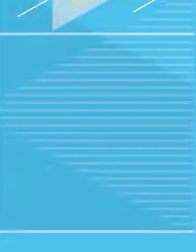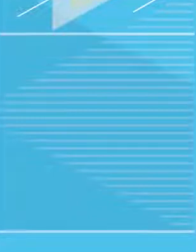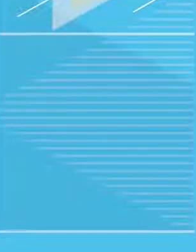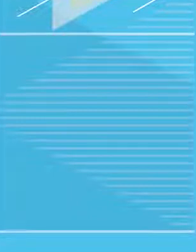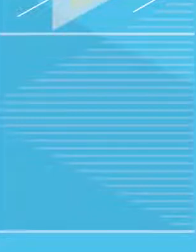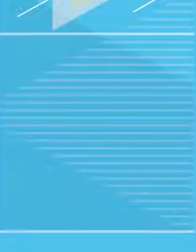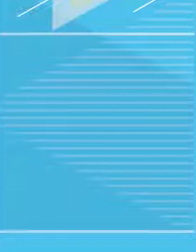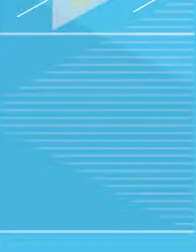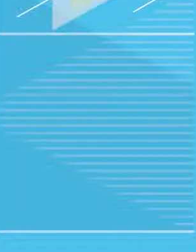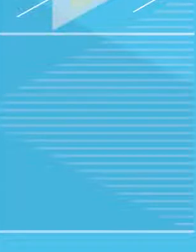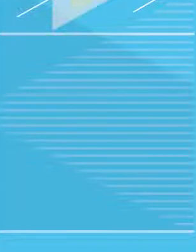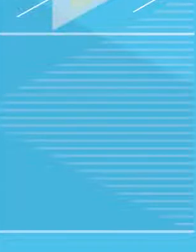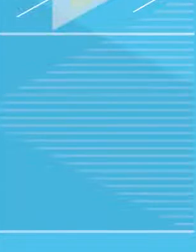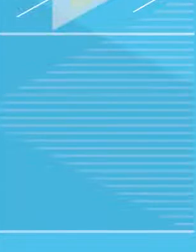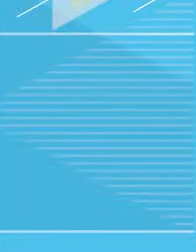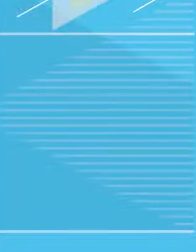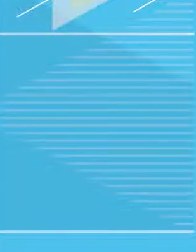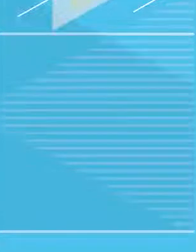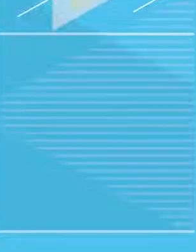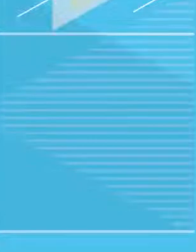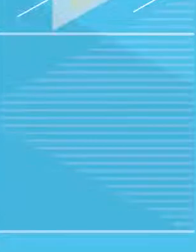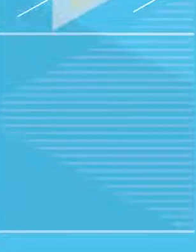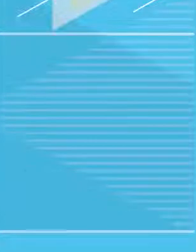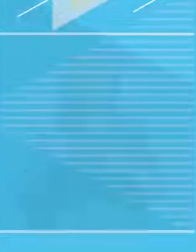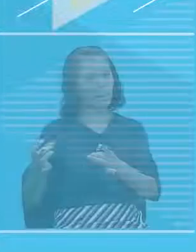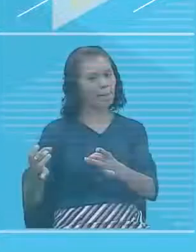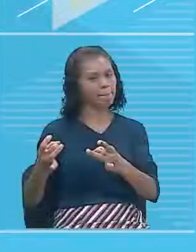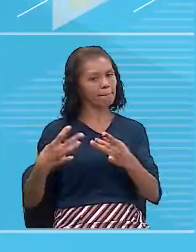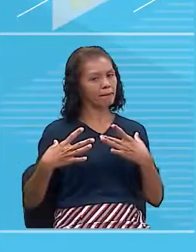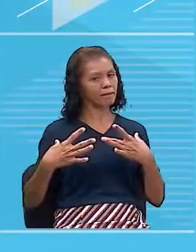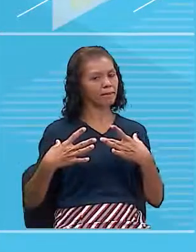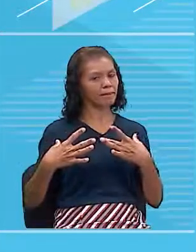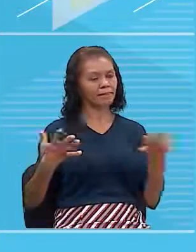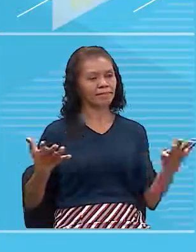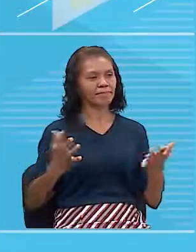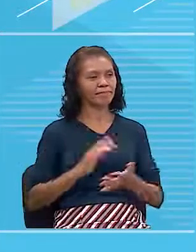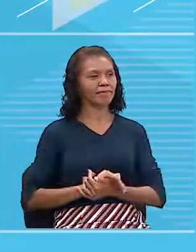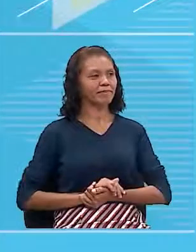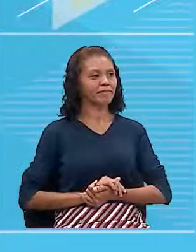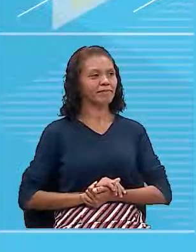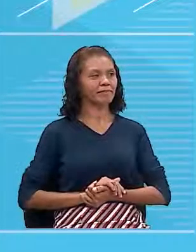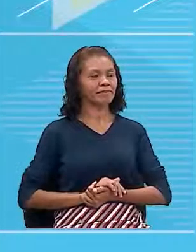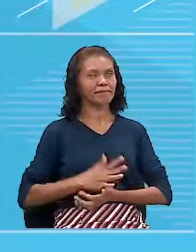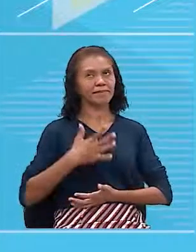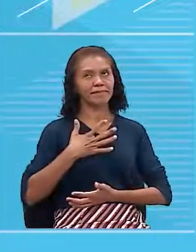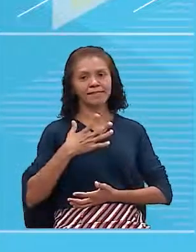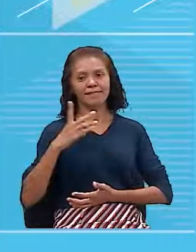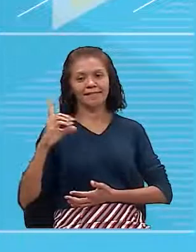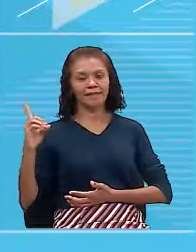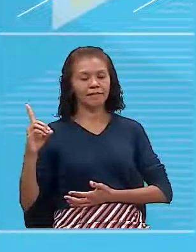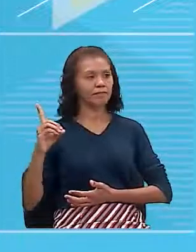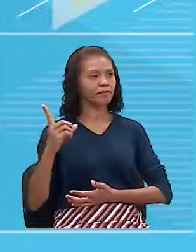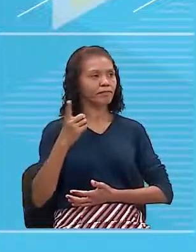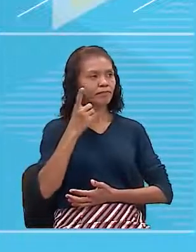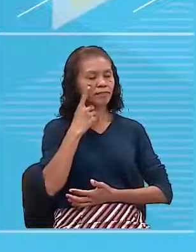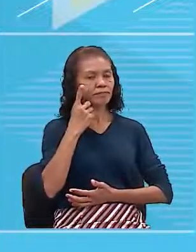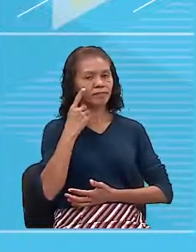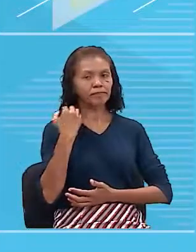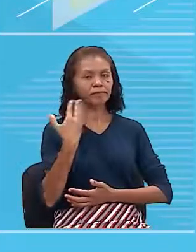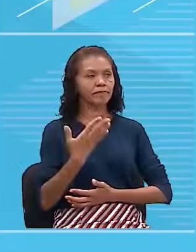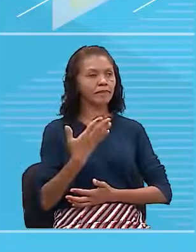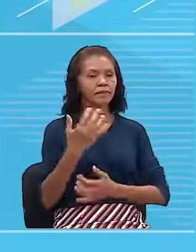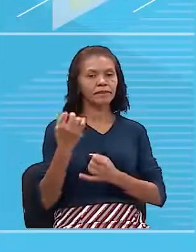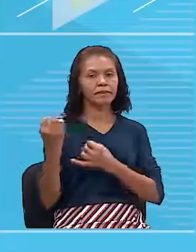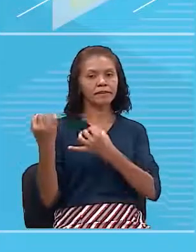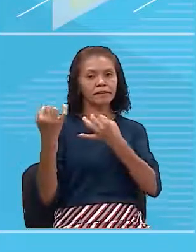E aí Vocês sumiram me abandonaram meu Deus do céu gente olha só o que está sendo dito